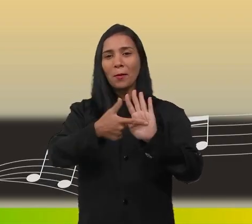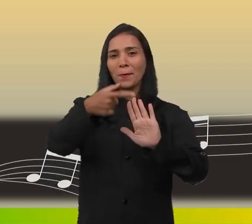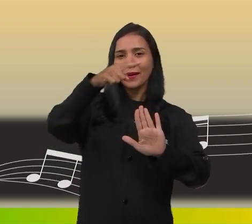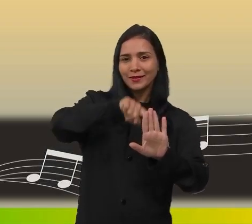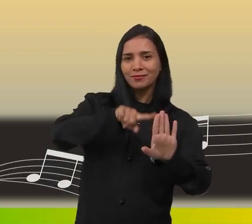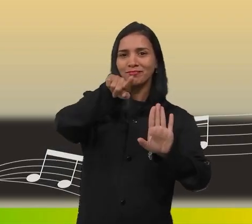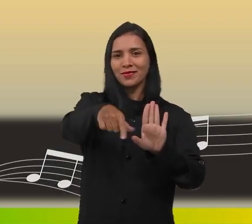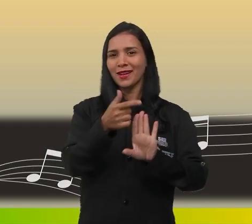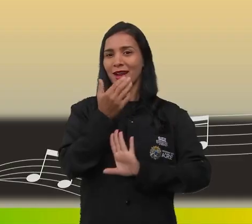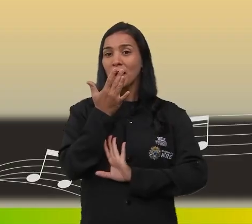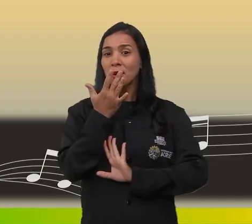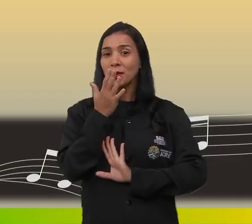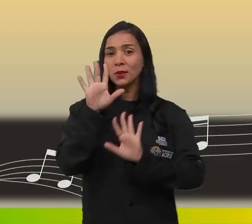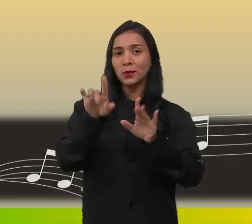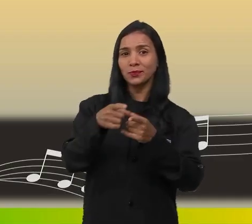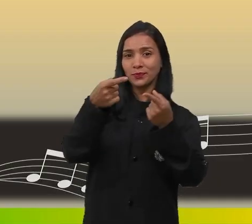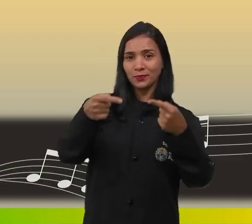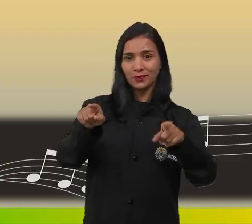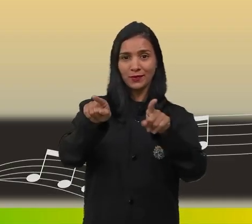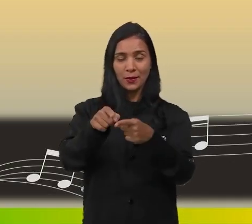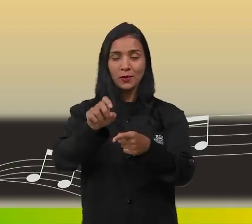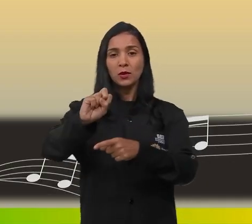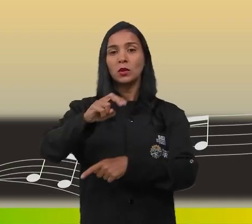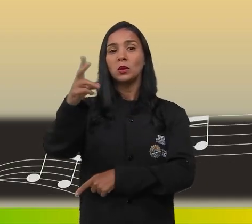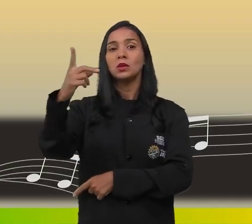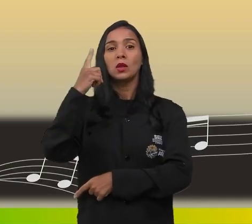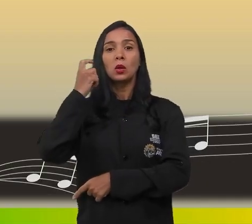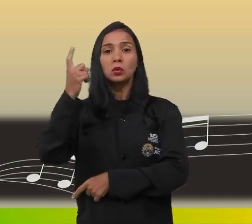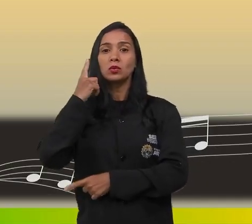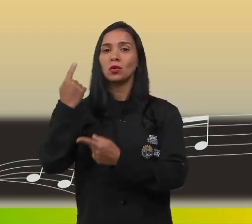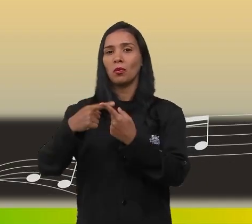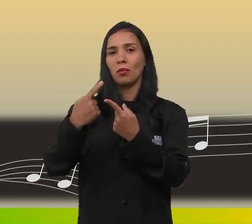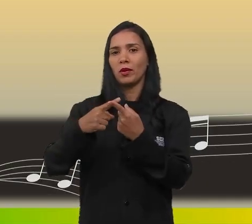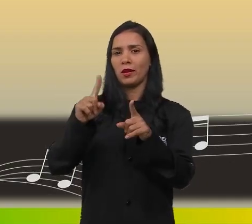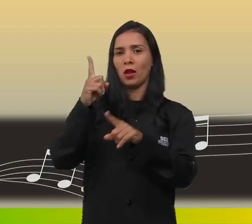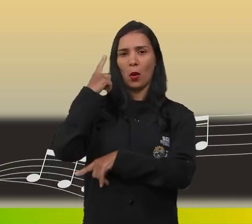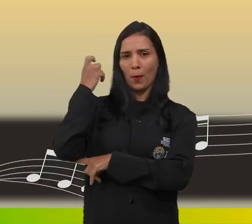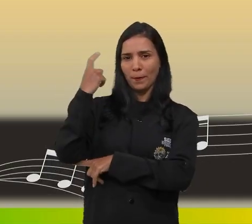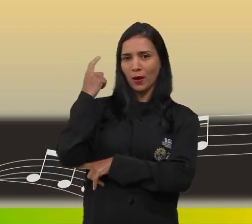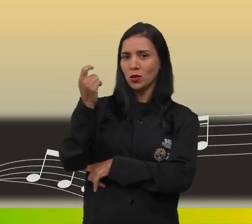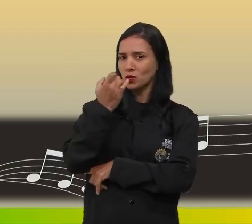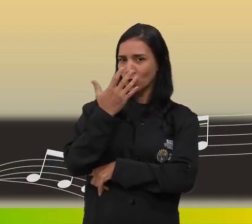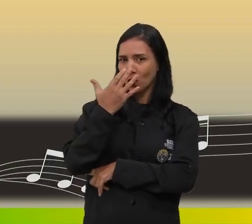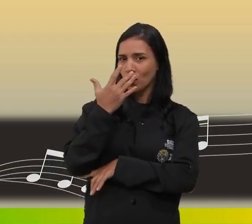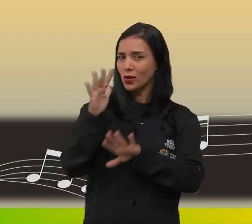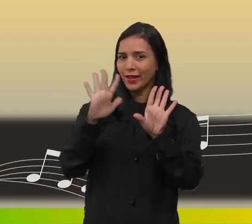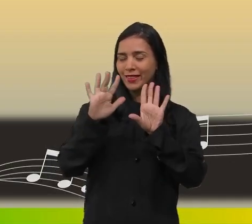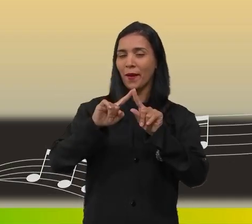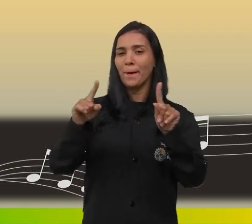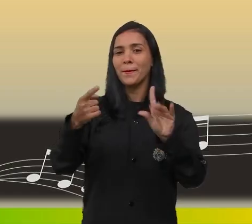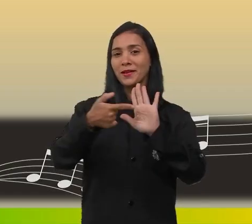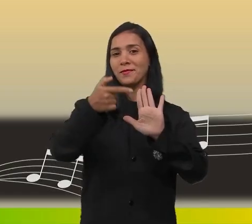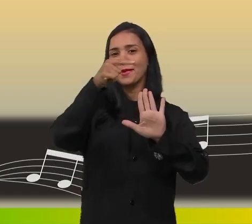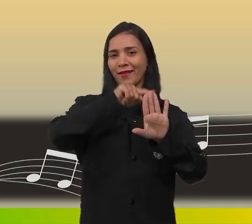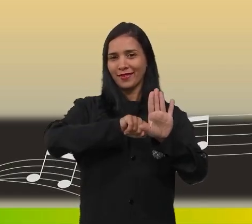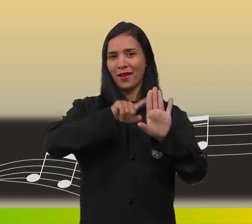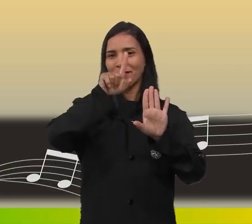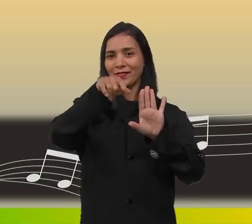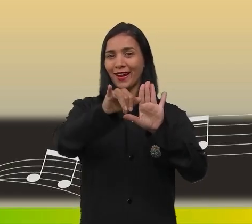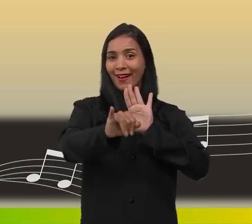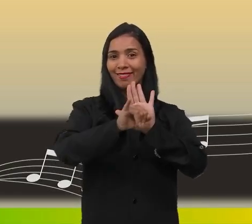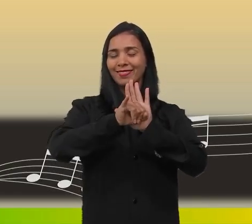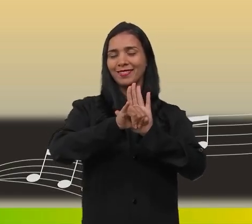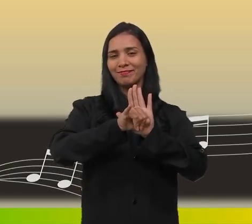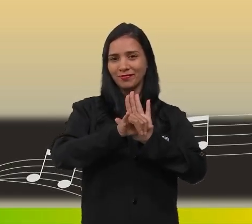metaforicamente falando, obviamente, porque o som não tem cor, mas para expressar que é uma identidade do som.